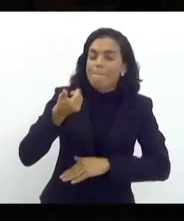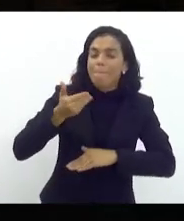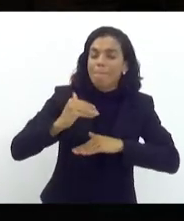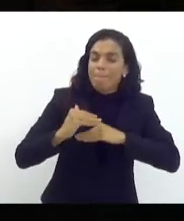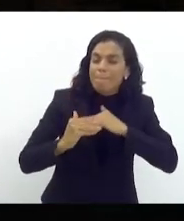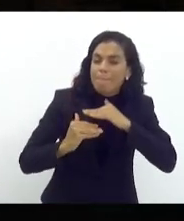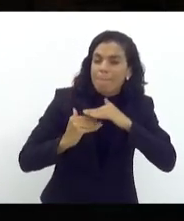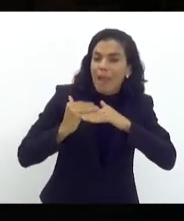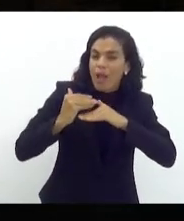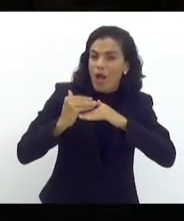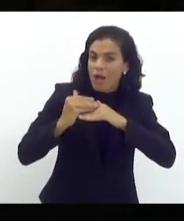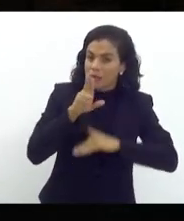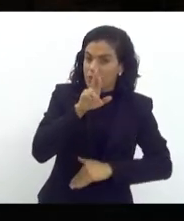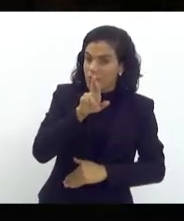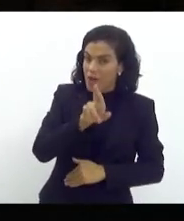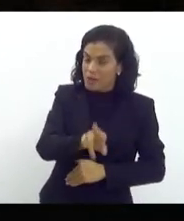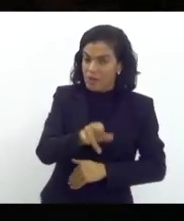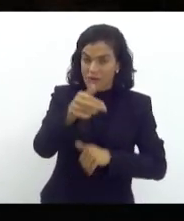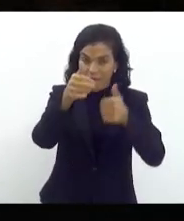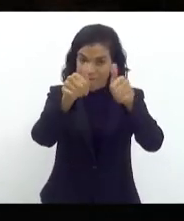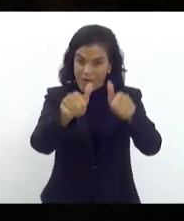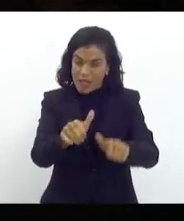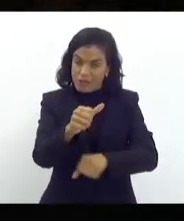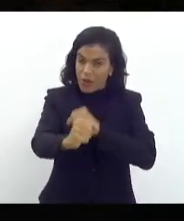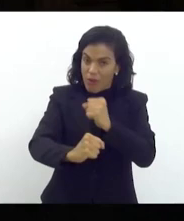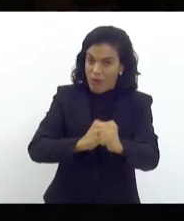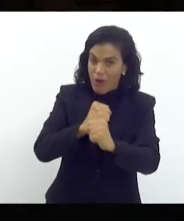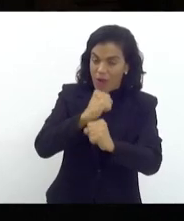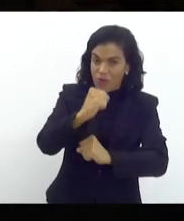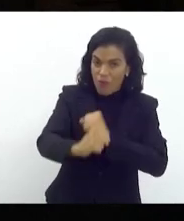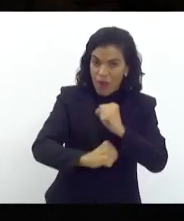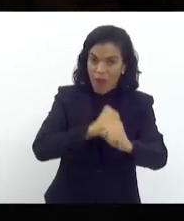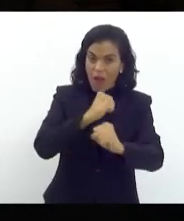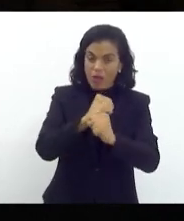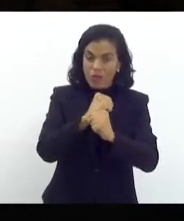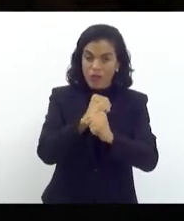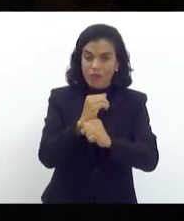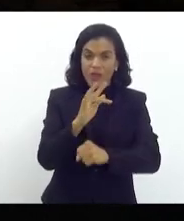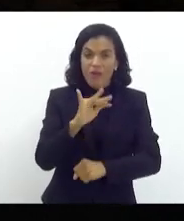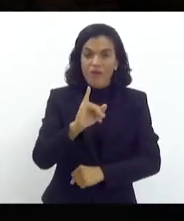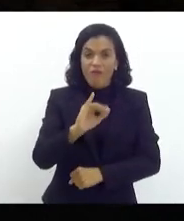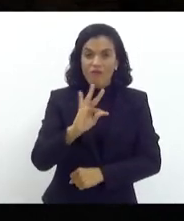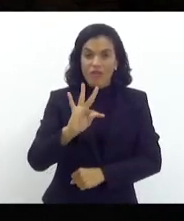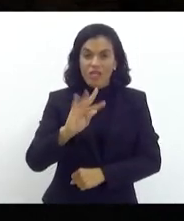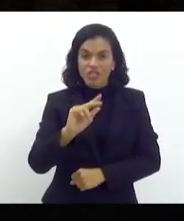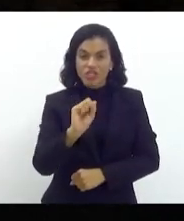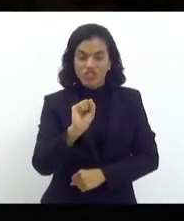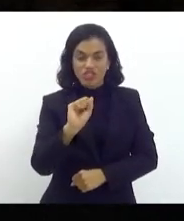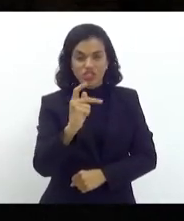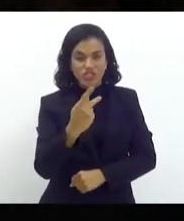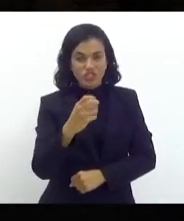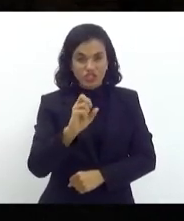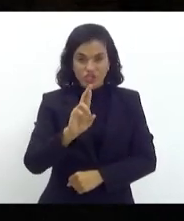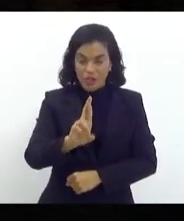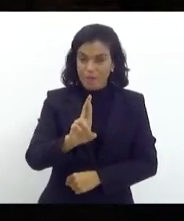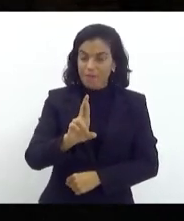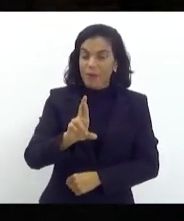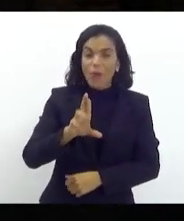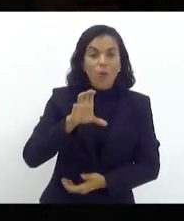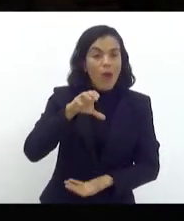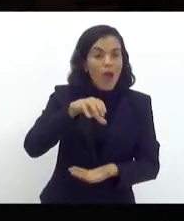no resultado da avaliação anual da Fit hate uma das maiores